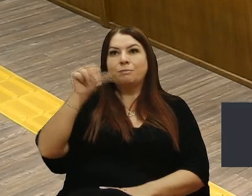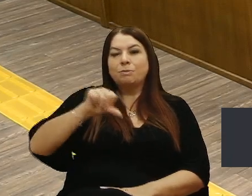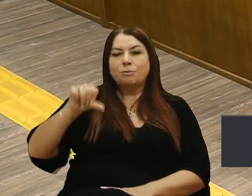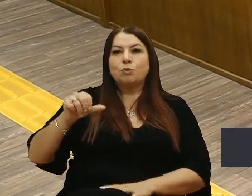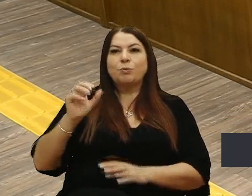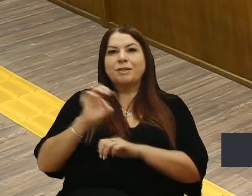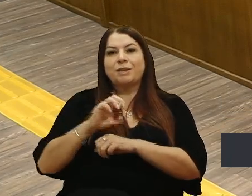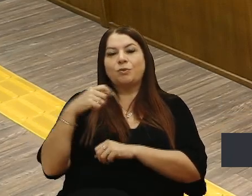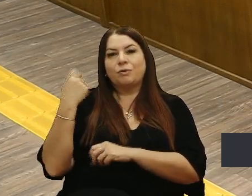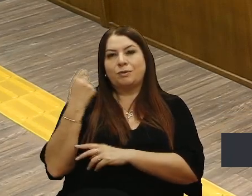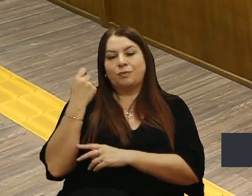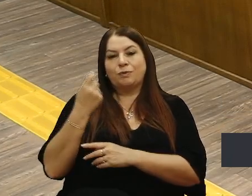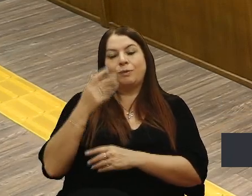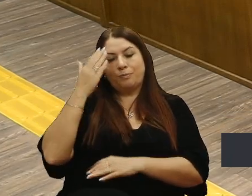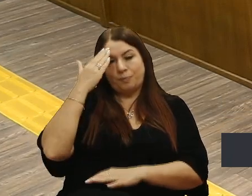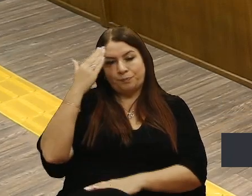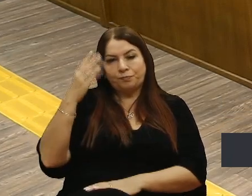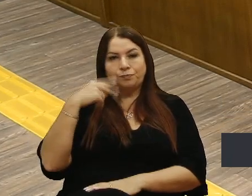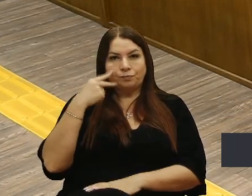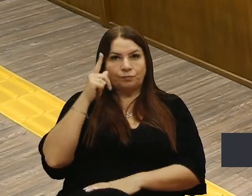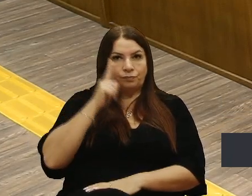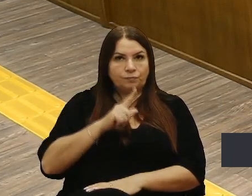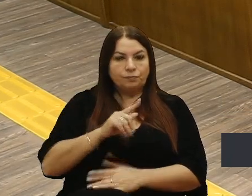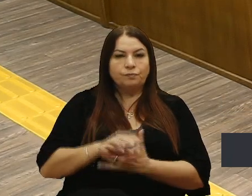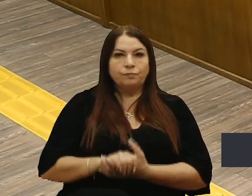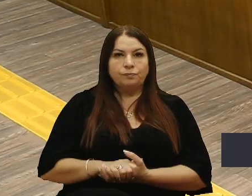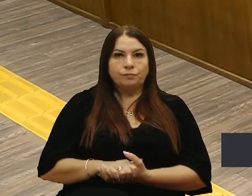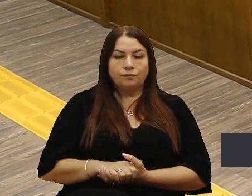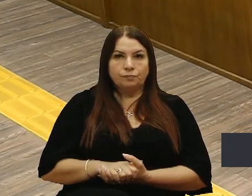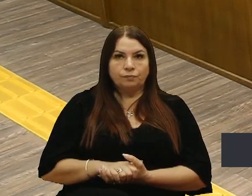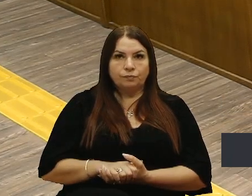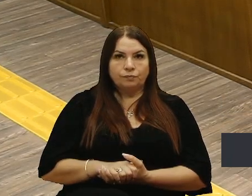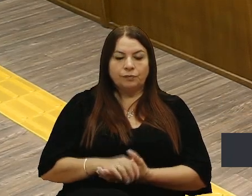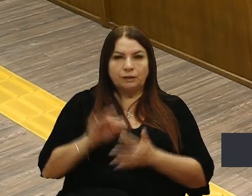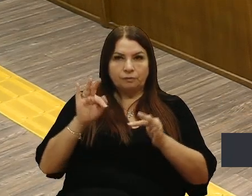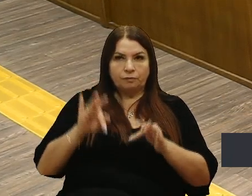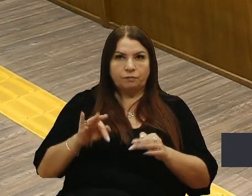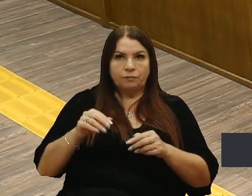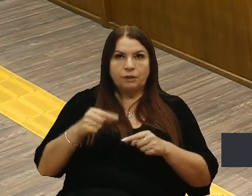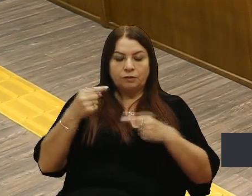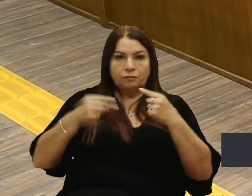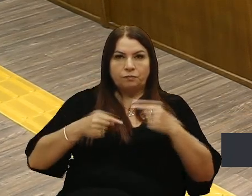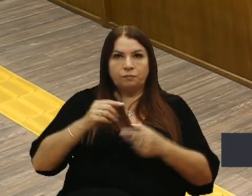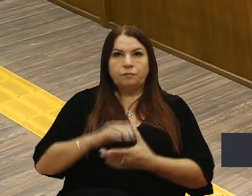do Rio Grande do Sul. Muito obrigado. Obrigado, vereador Lucas. Encerrada a discussão.